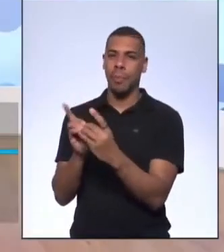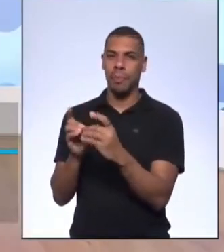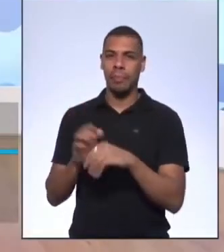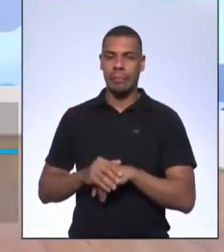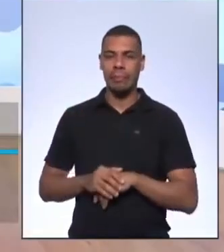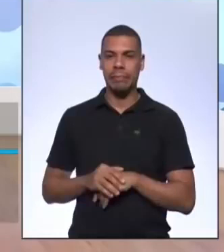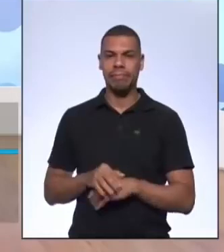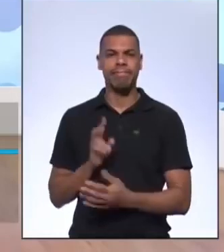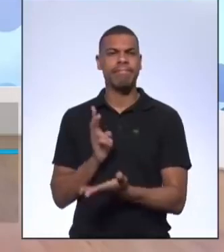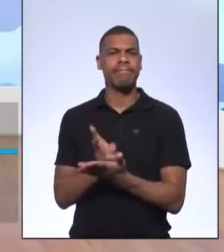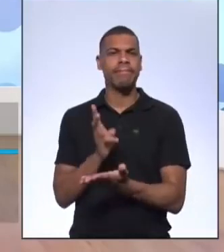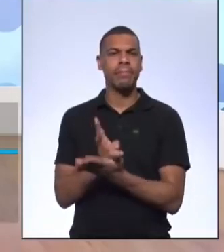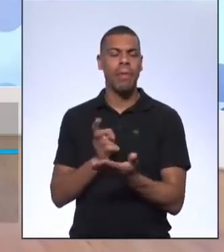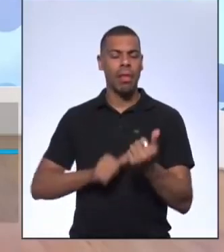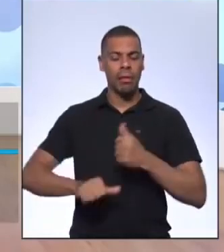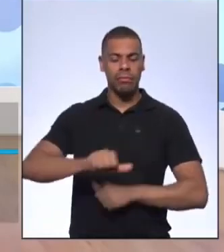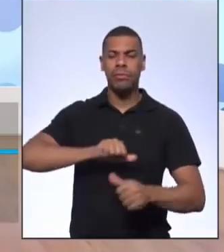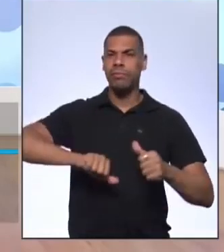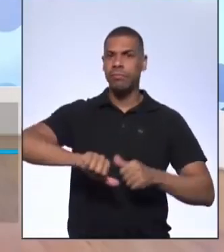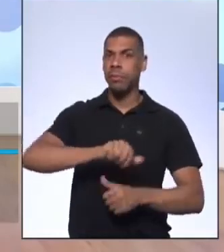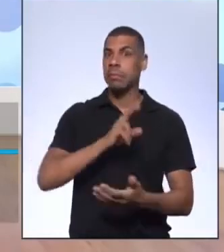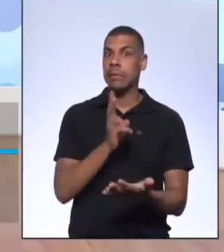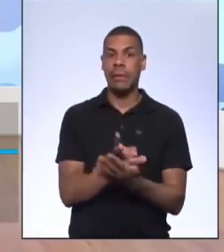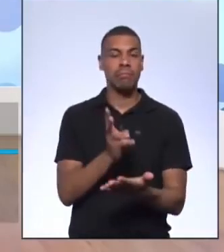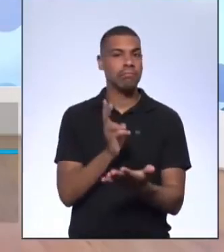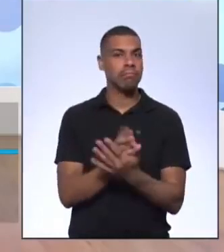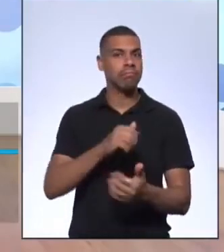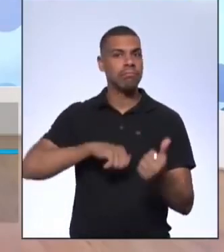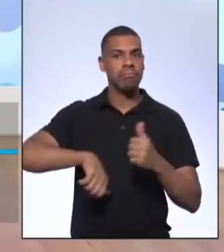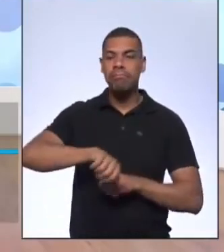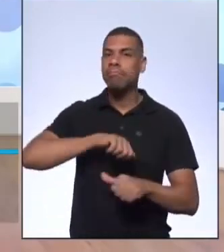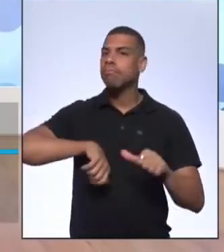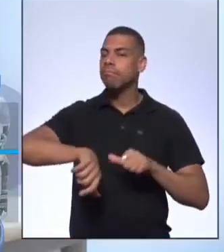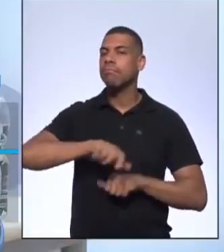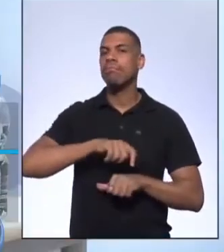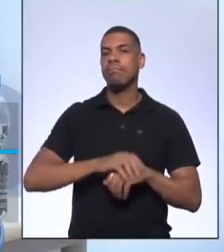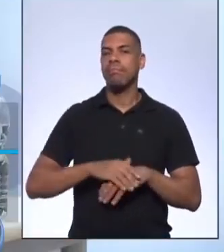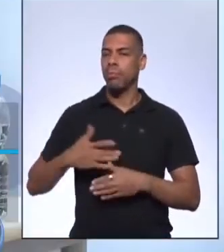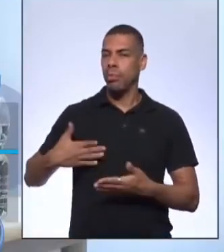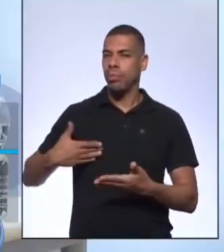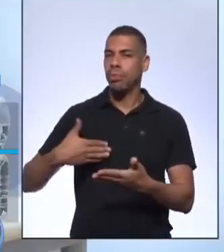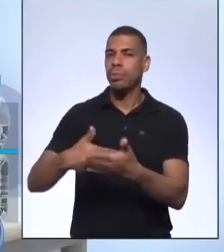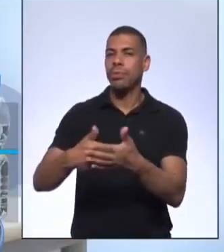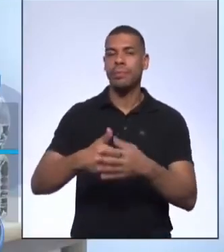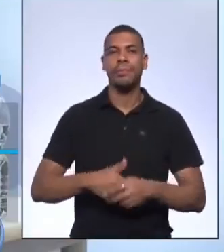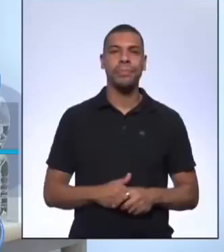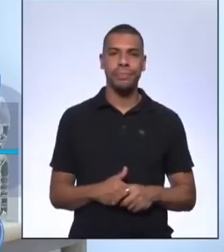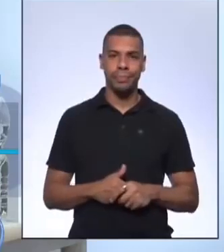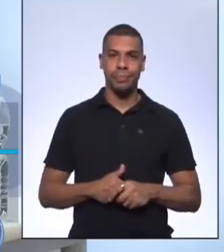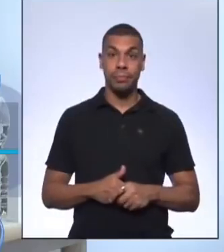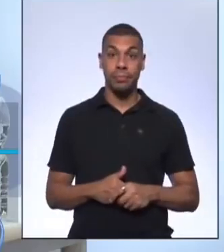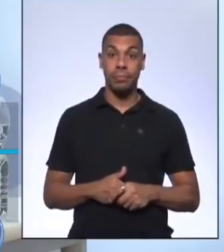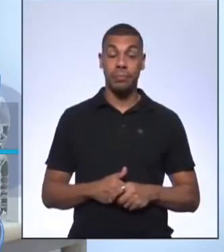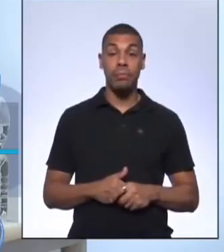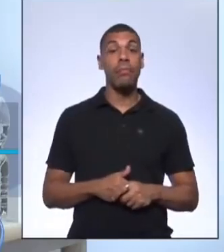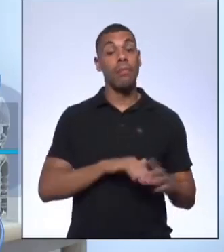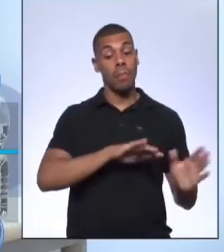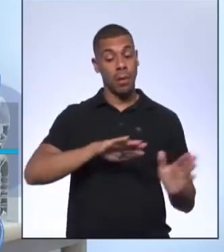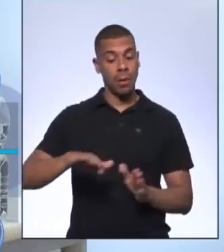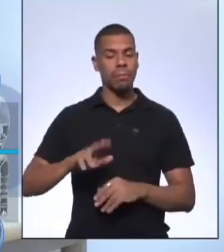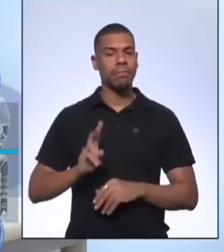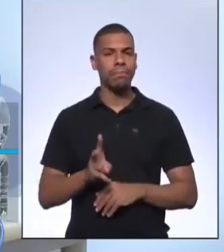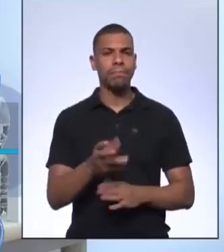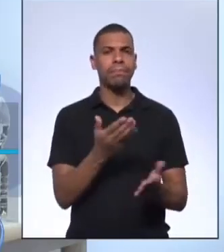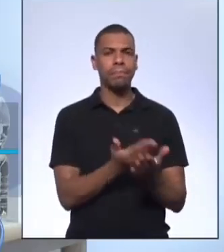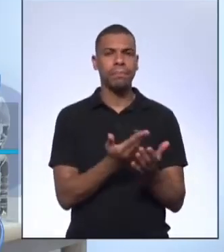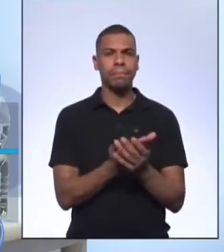das constantes transformações, né, que ocorrem ao longo do tempo. E dando continuidade à nossa